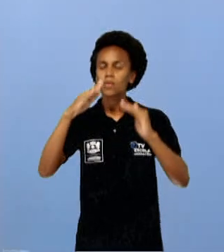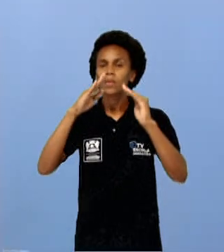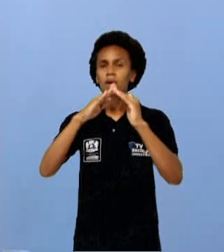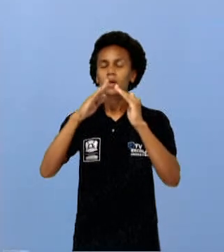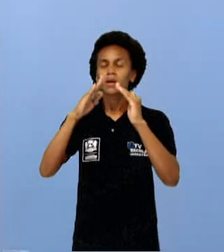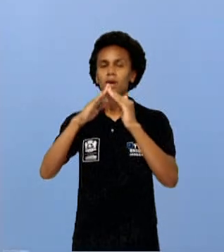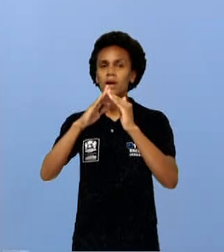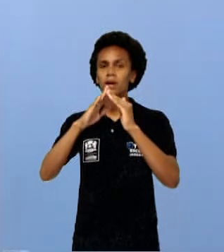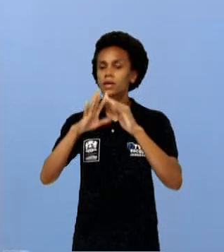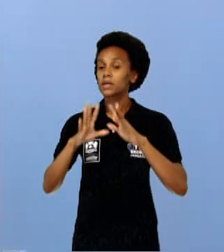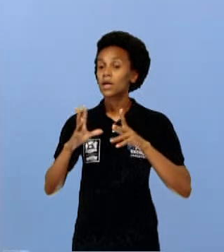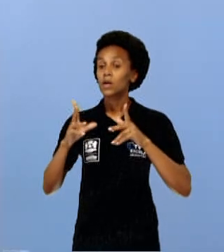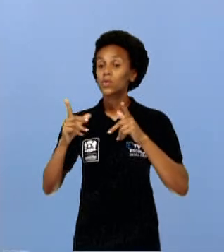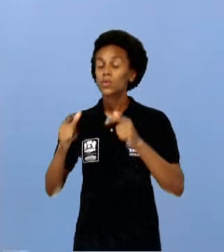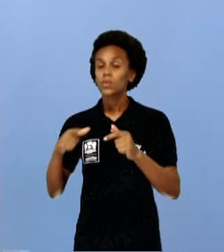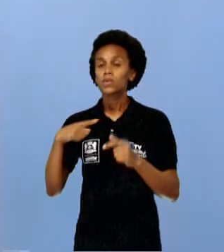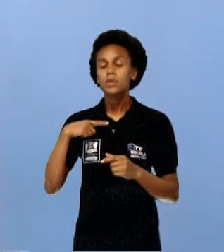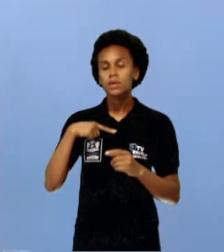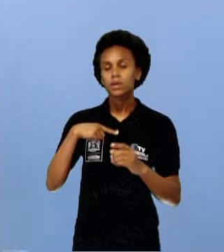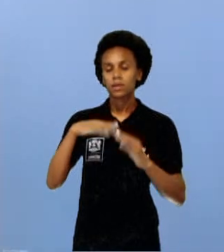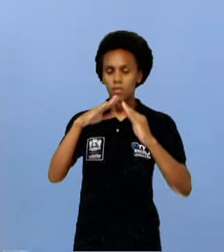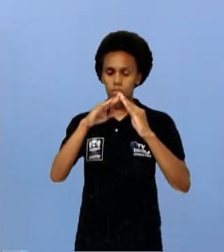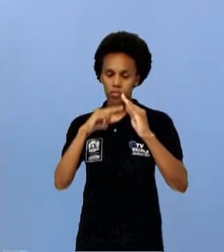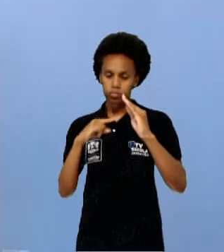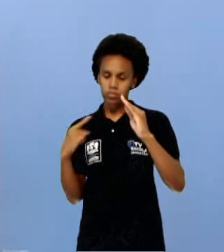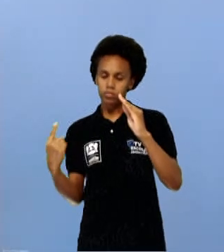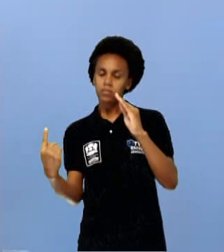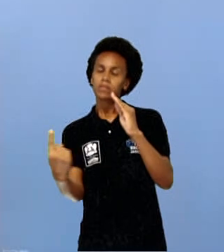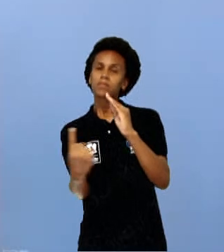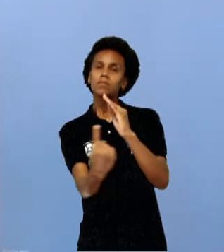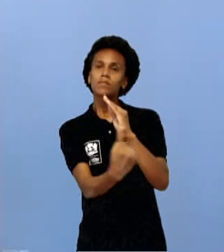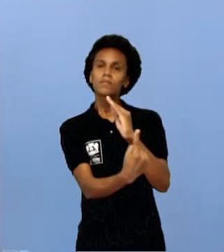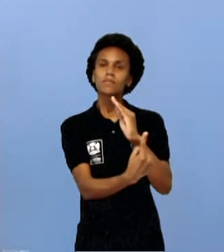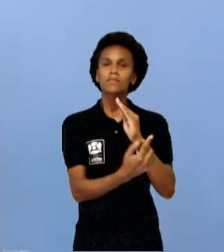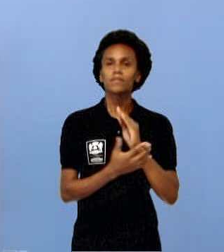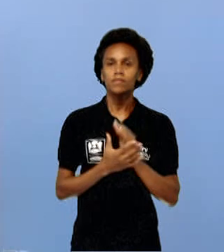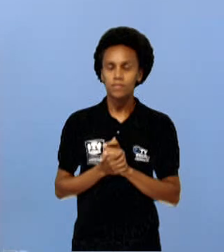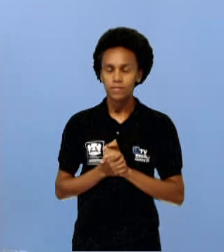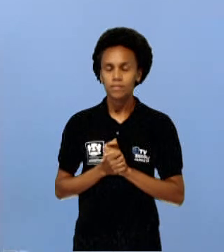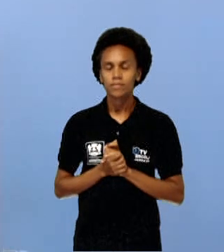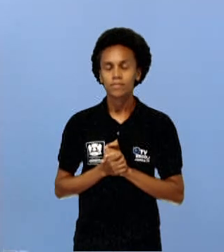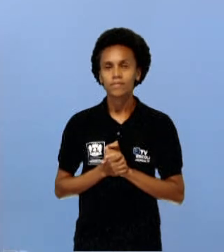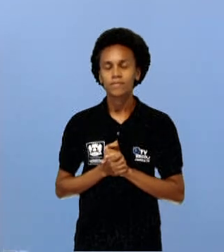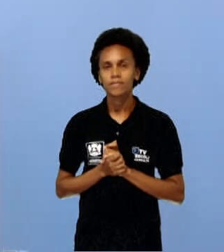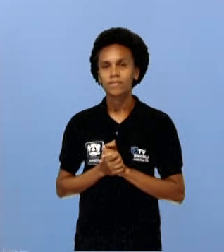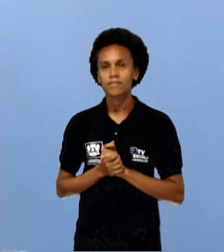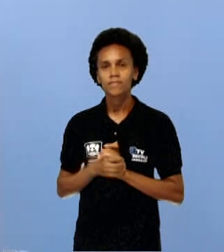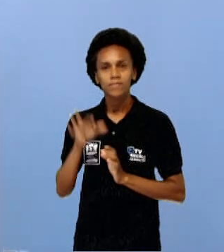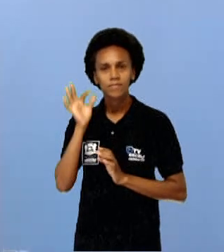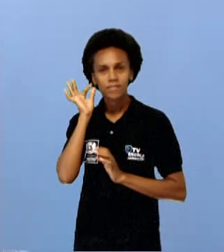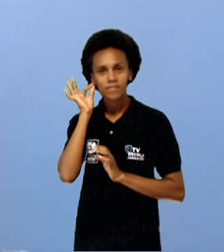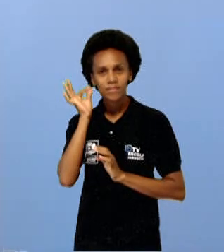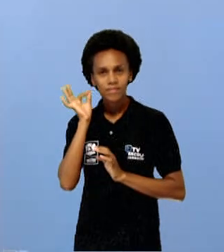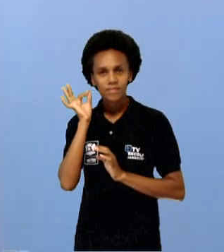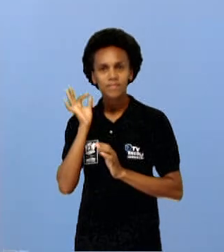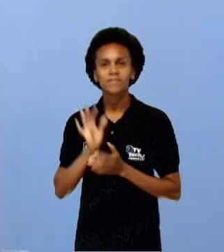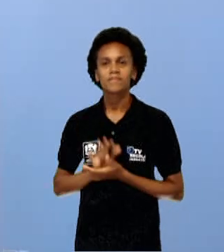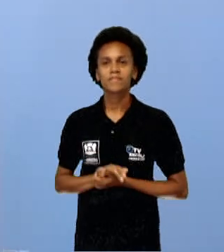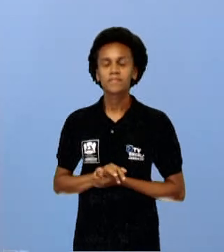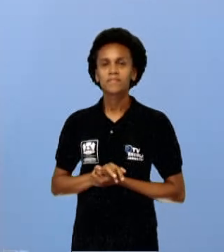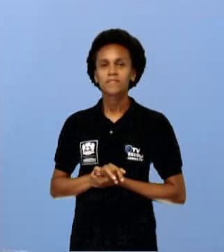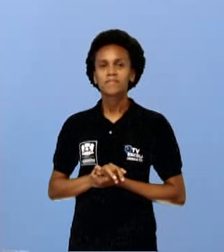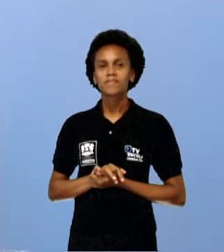e o que está ao redor que tem em volta da sua casa tá jóia bom então